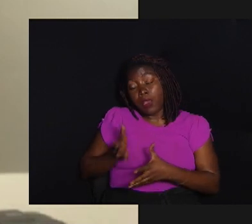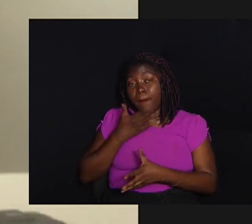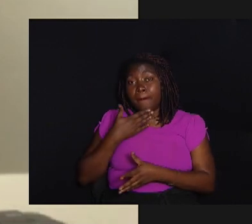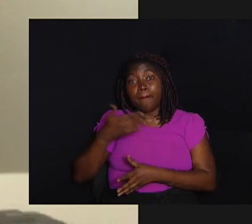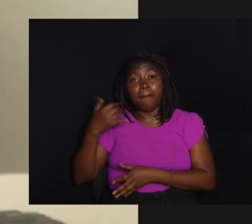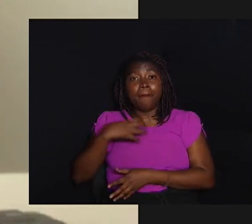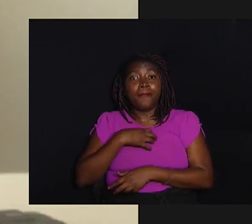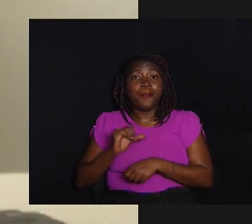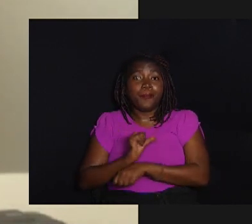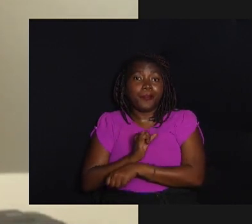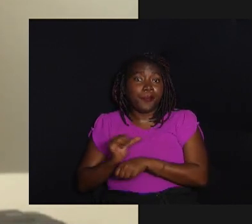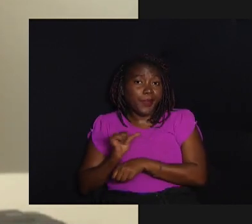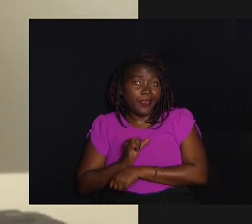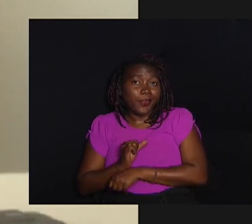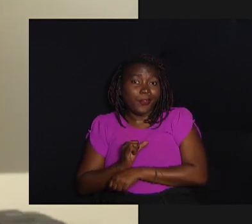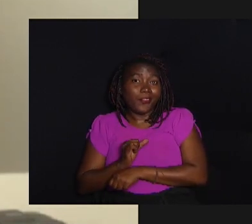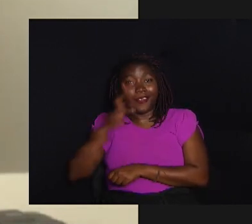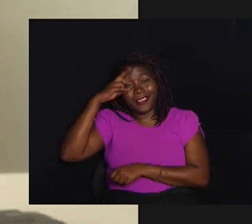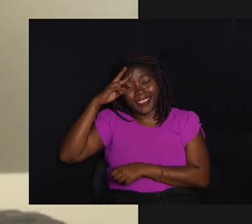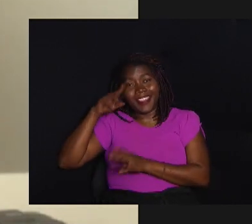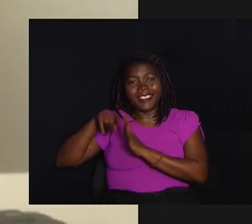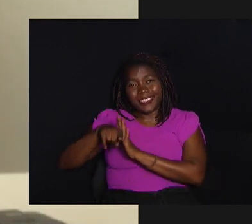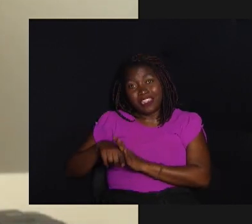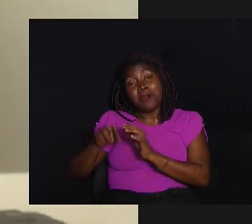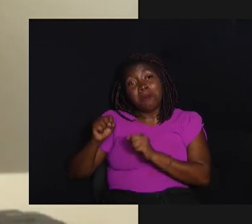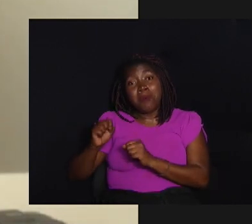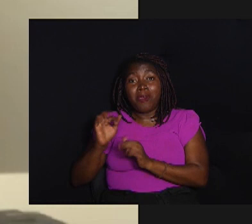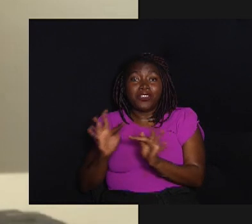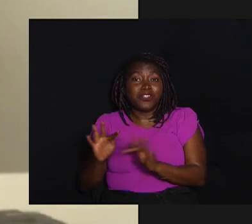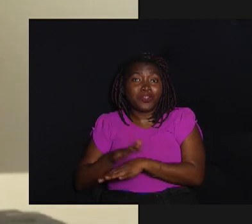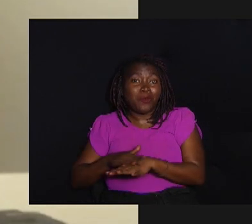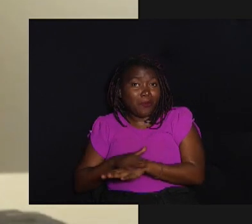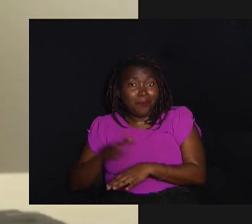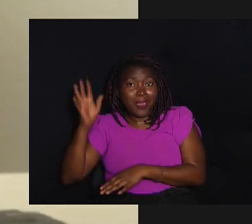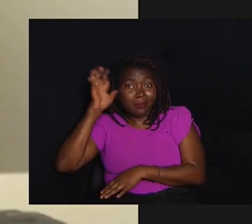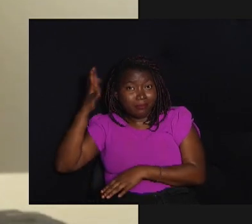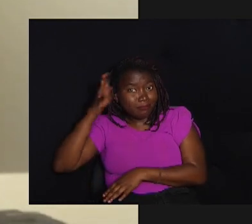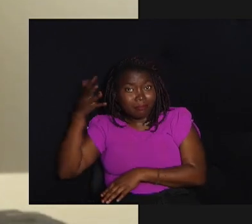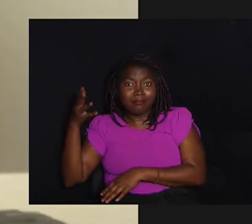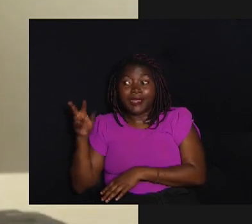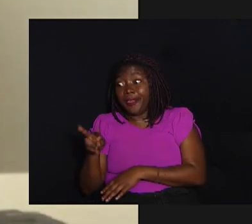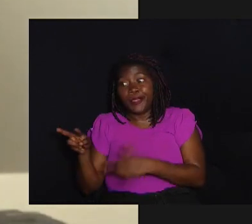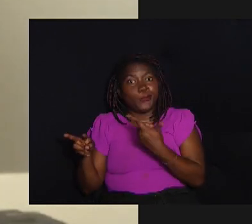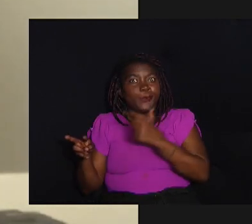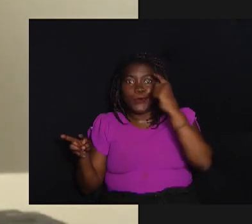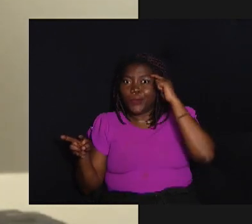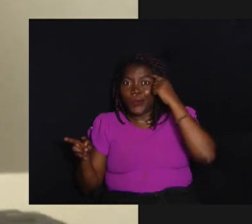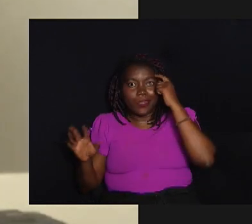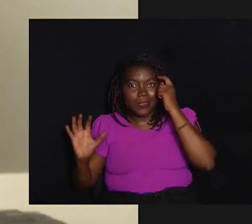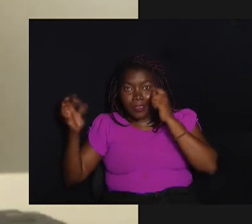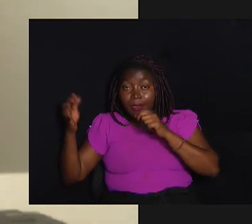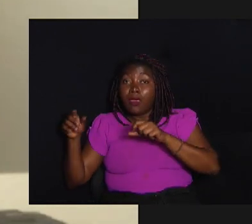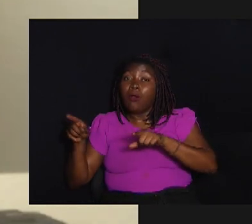está analisando. Desde que eu falei, pode ser uma simples conversa, resolve, porque as partes não têm a noção do que está acontecendo, ou até mesmo uma medida mais grave